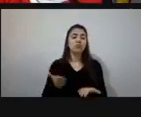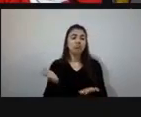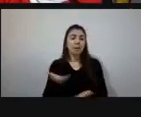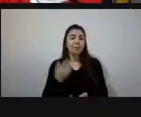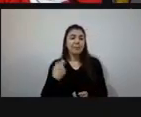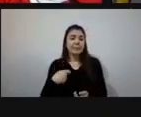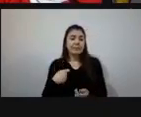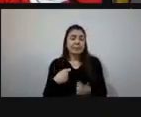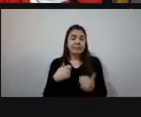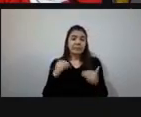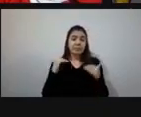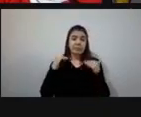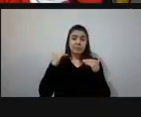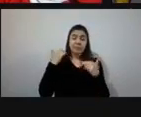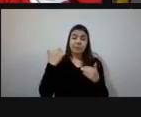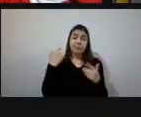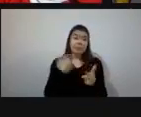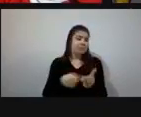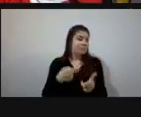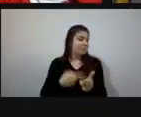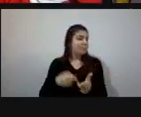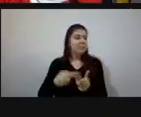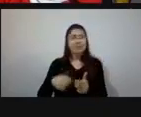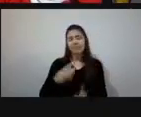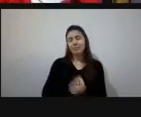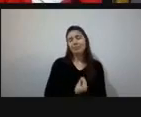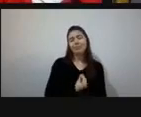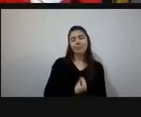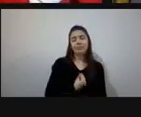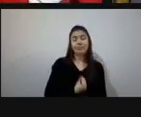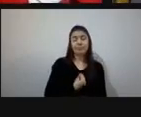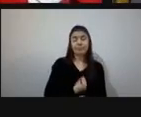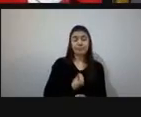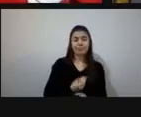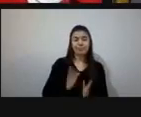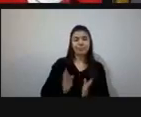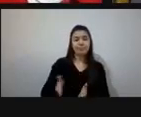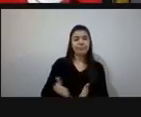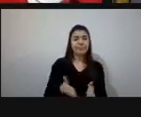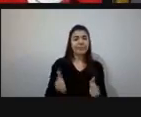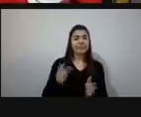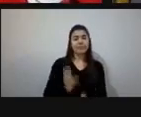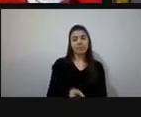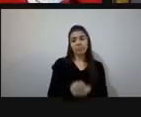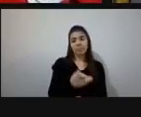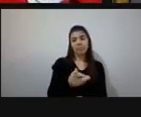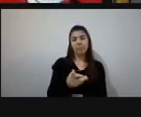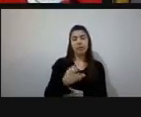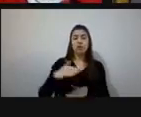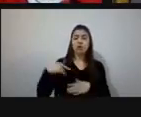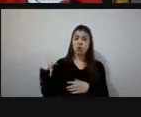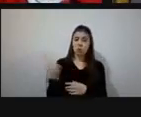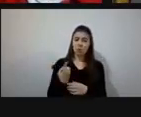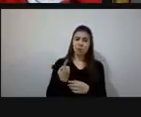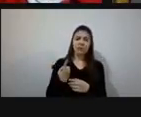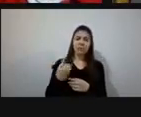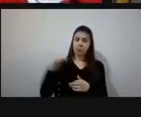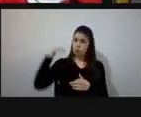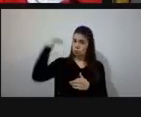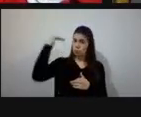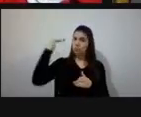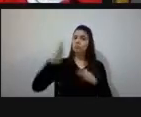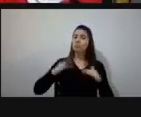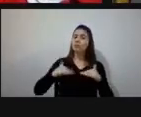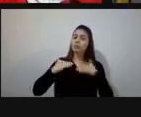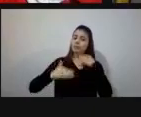vamos a vida inteira passar por problemas. E nós vamos nos desenvolvendo, ganhando maturidade para enfrentá-los. Se